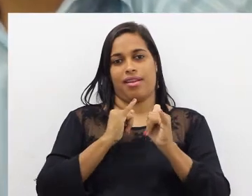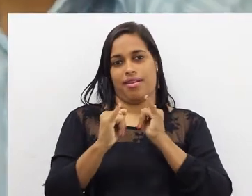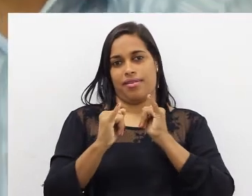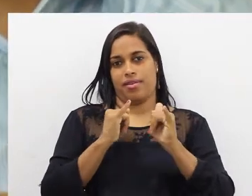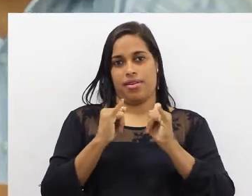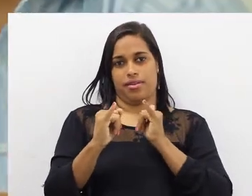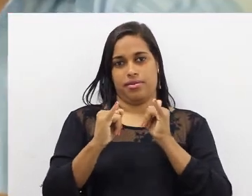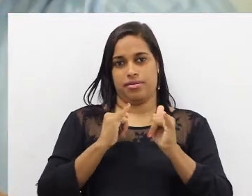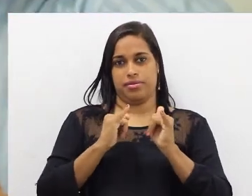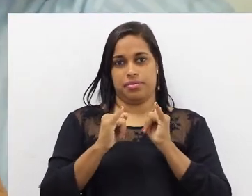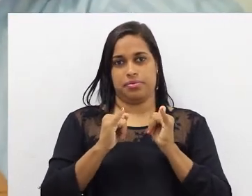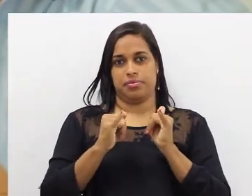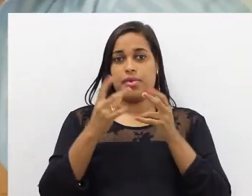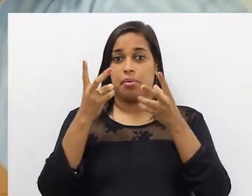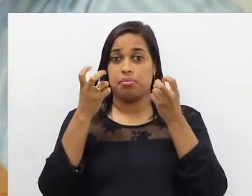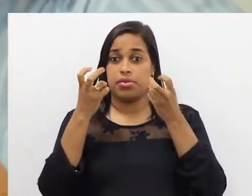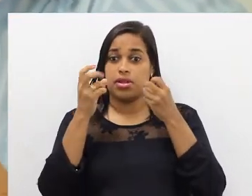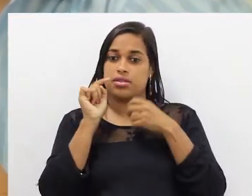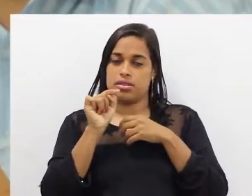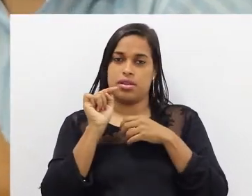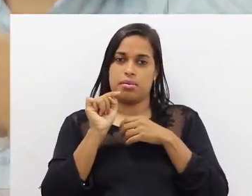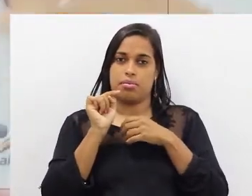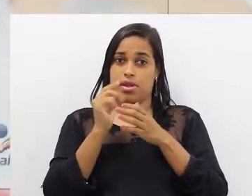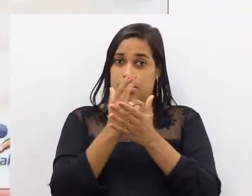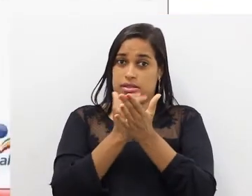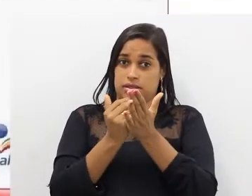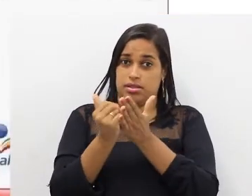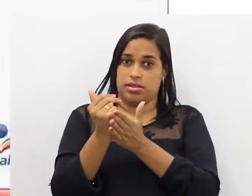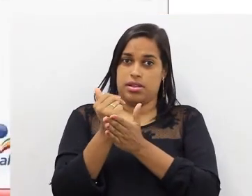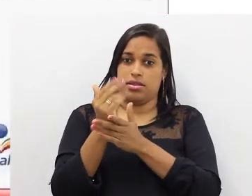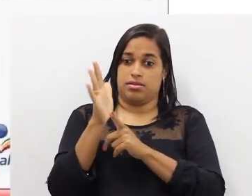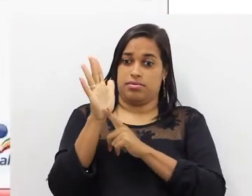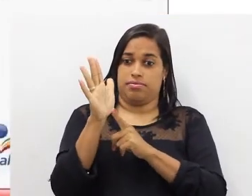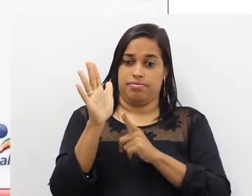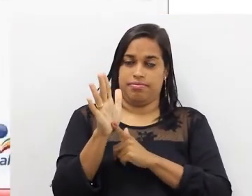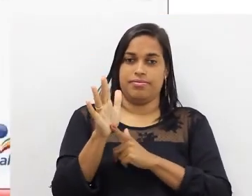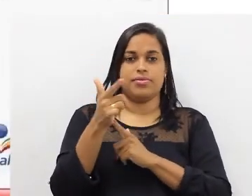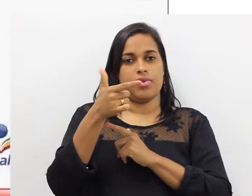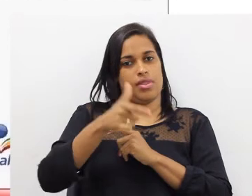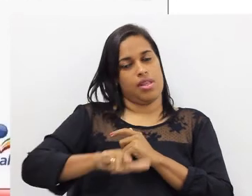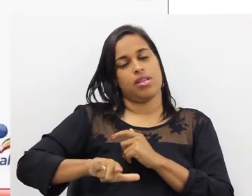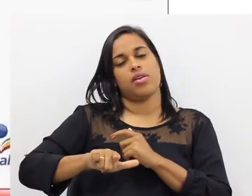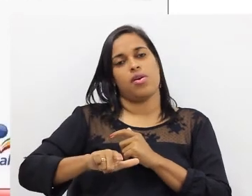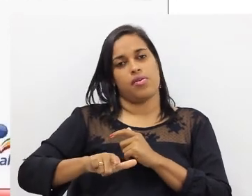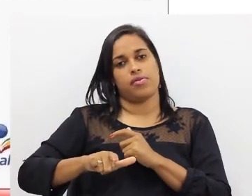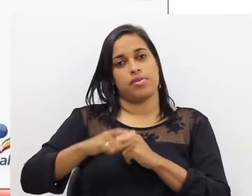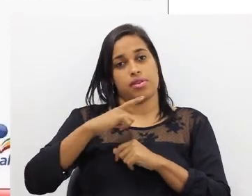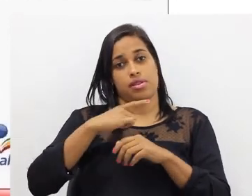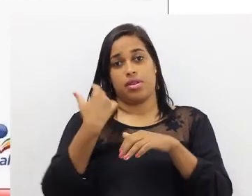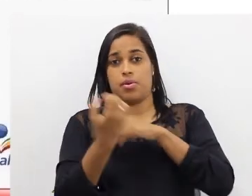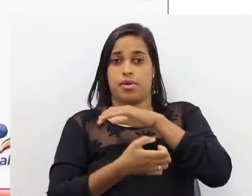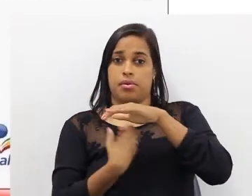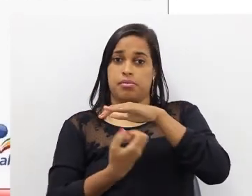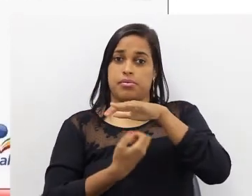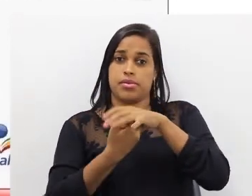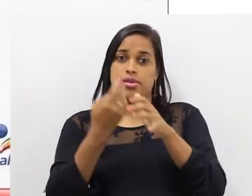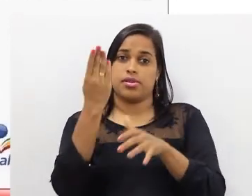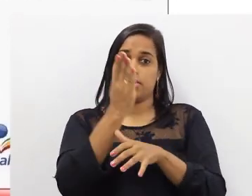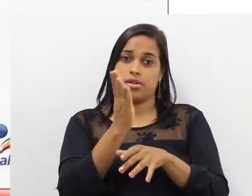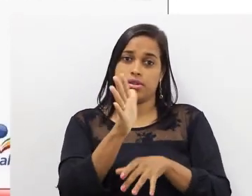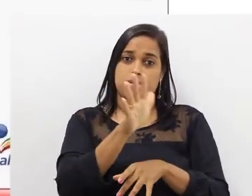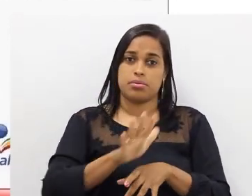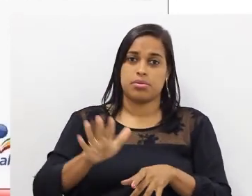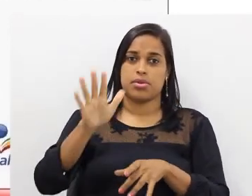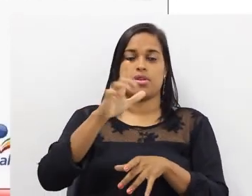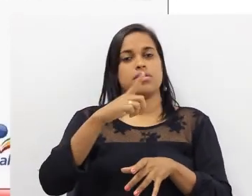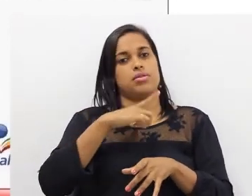Então, note nesse desenho a presença da nuvem novamente, e eu tenho uma empresa aqui no Brasil,